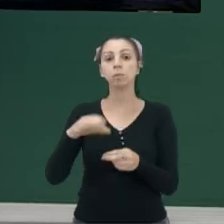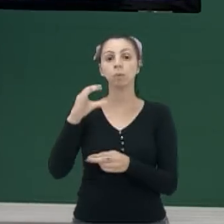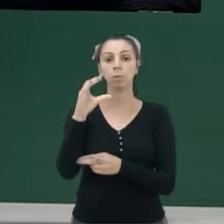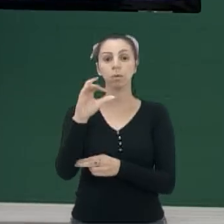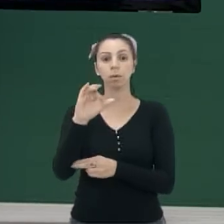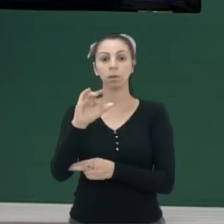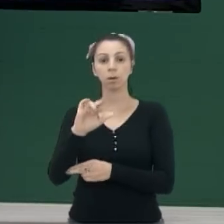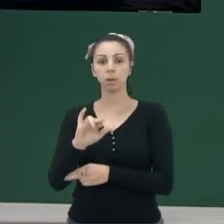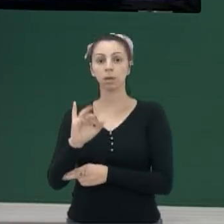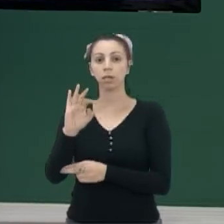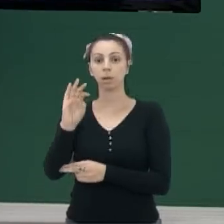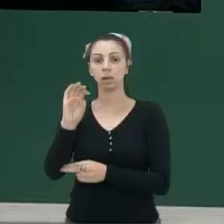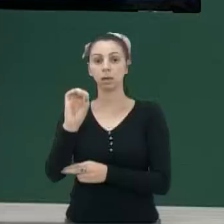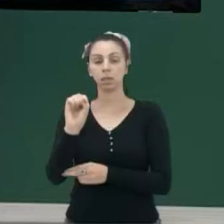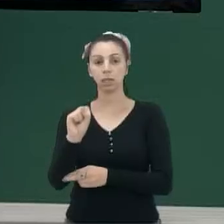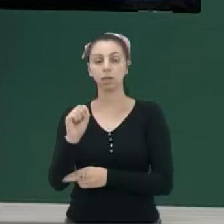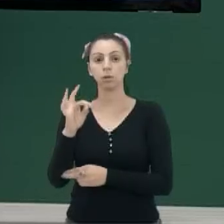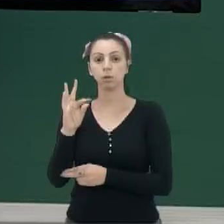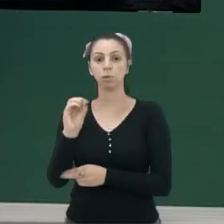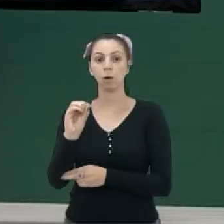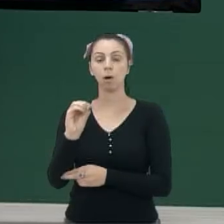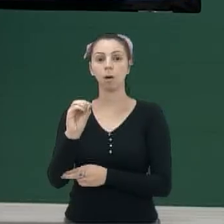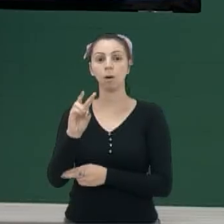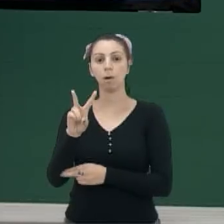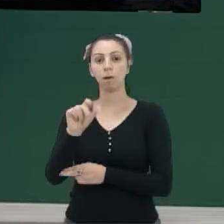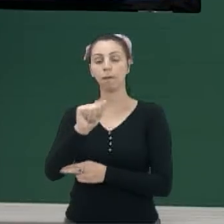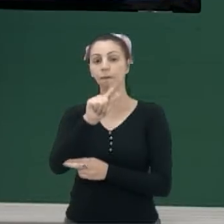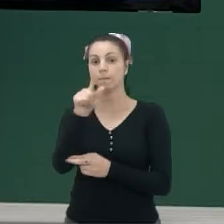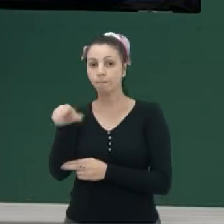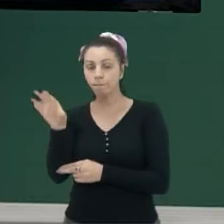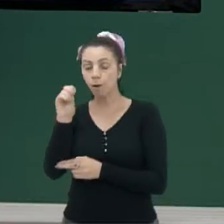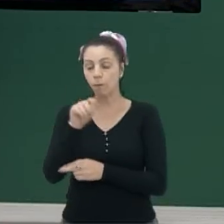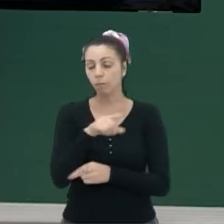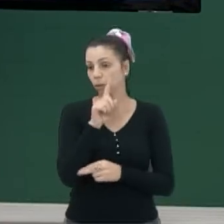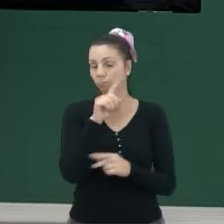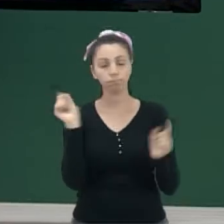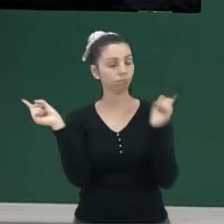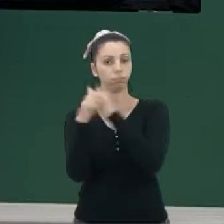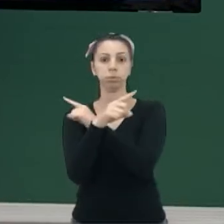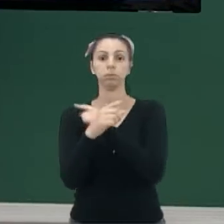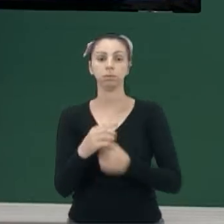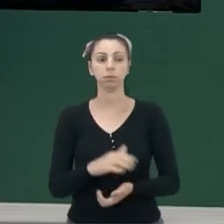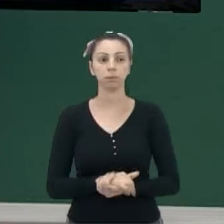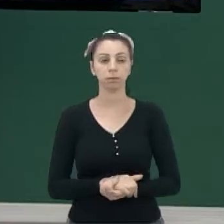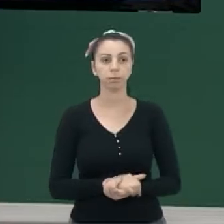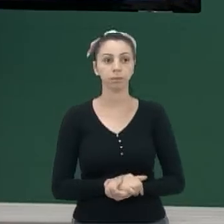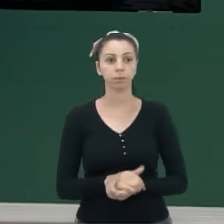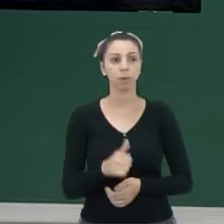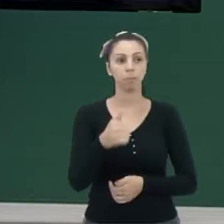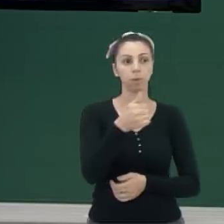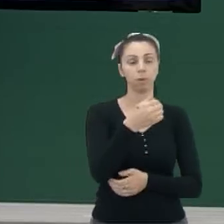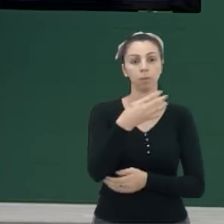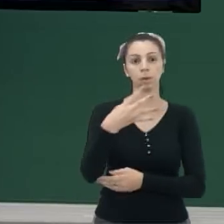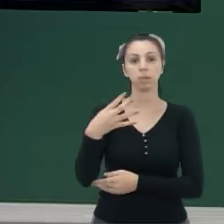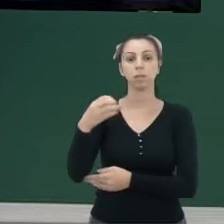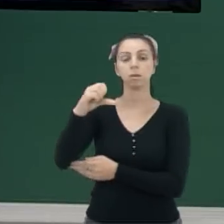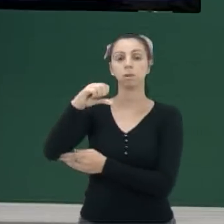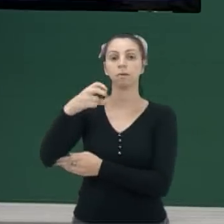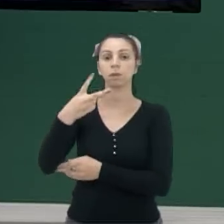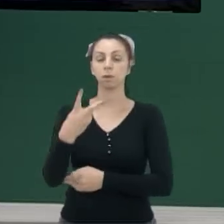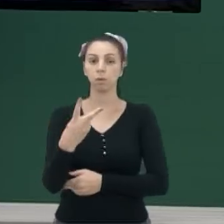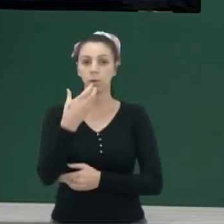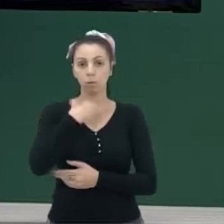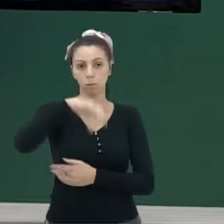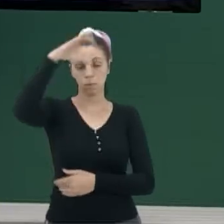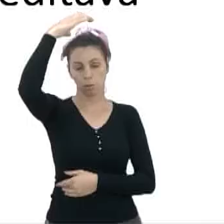e acabou dando de encontro com a América ou o Novo Mundo. Tá? Em 1492, os reis